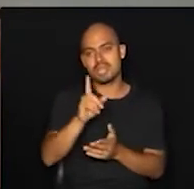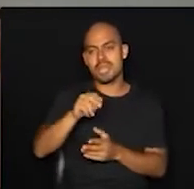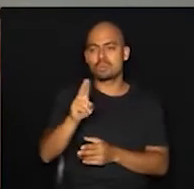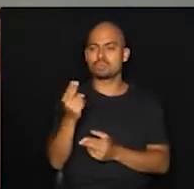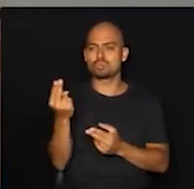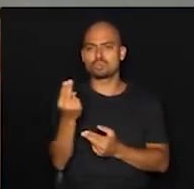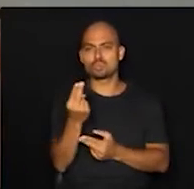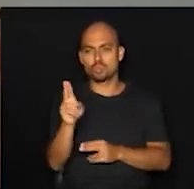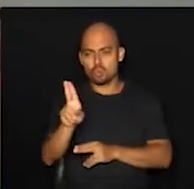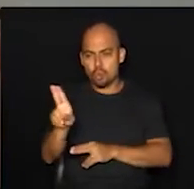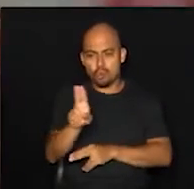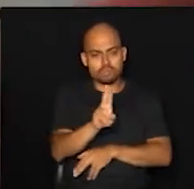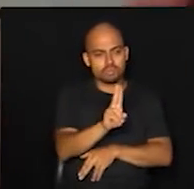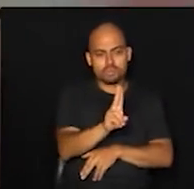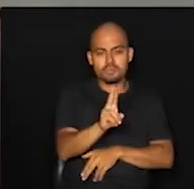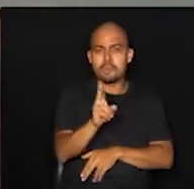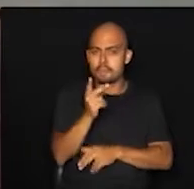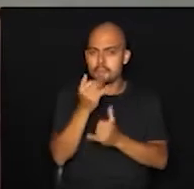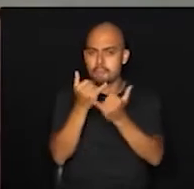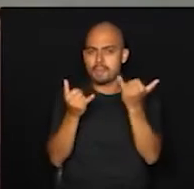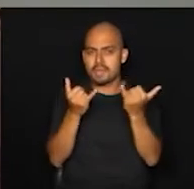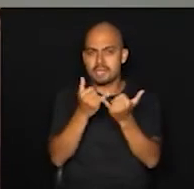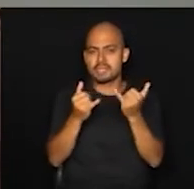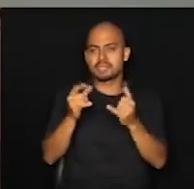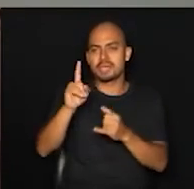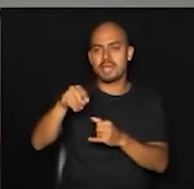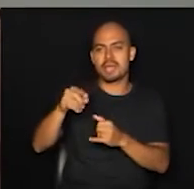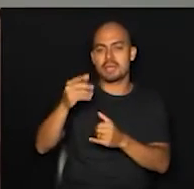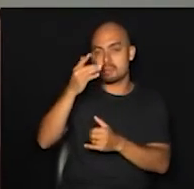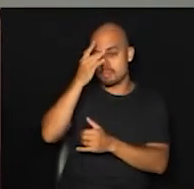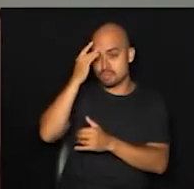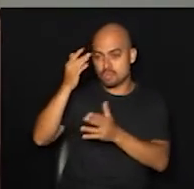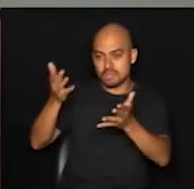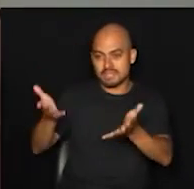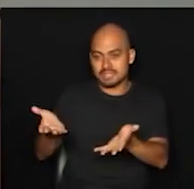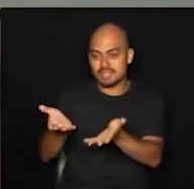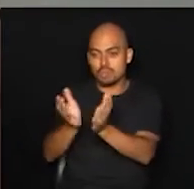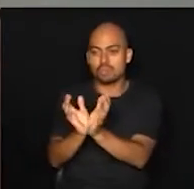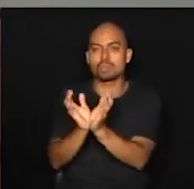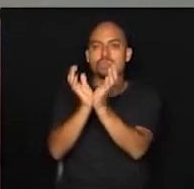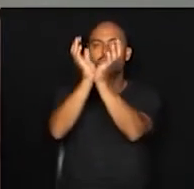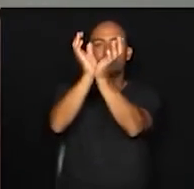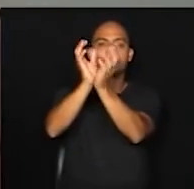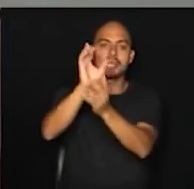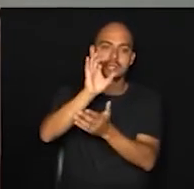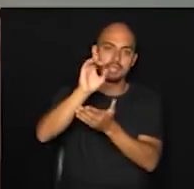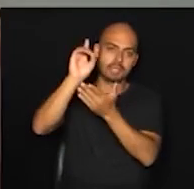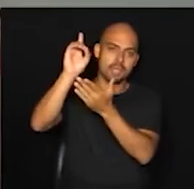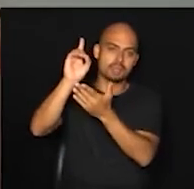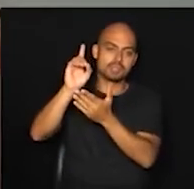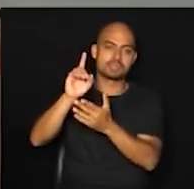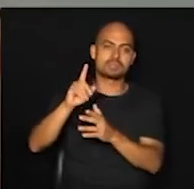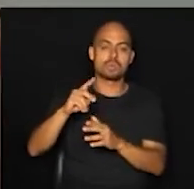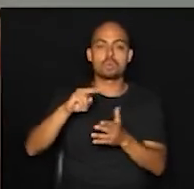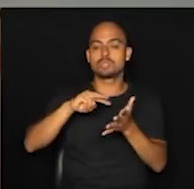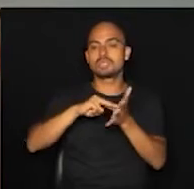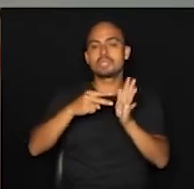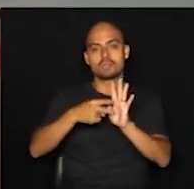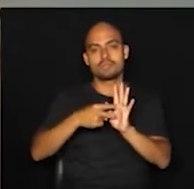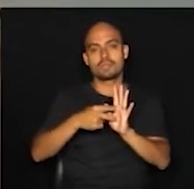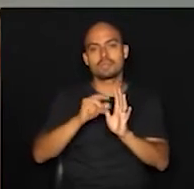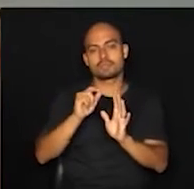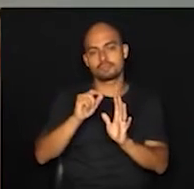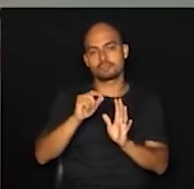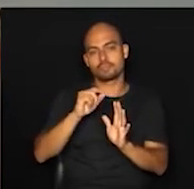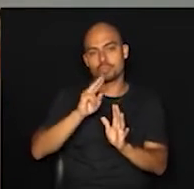é o nome da moça que é consagrada a Deus. O nome significa isso, em hebraico arcaico, nas línguas semíticas, né? Então, elas